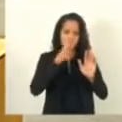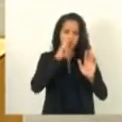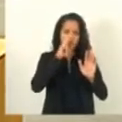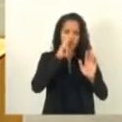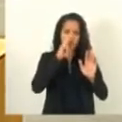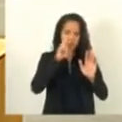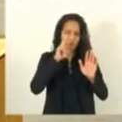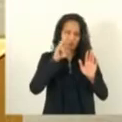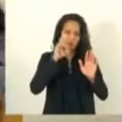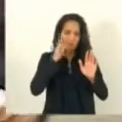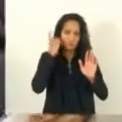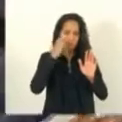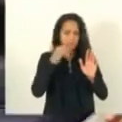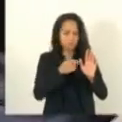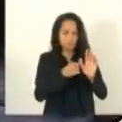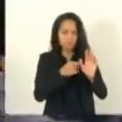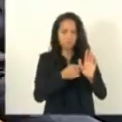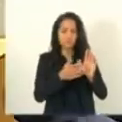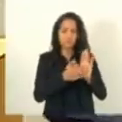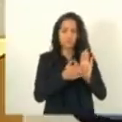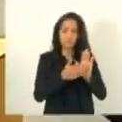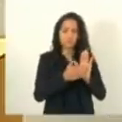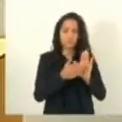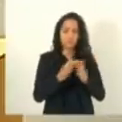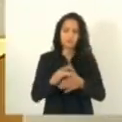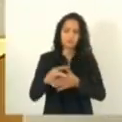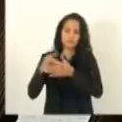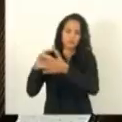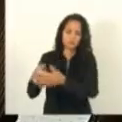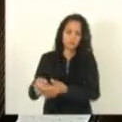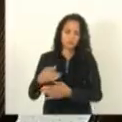para o governo do Estado. Deputada Irine Lopes.